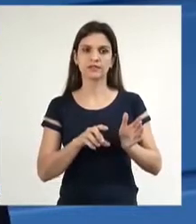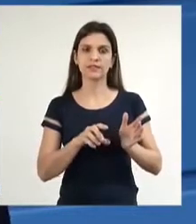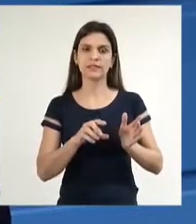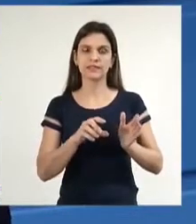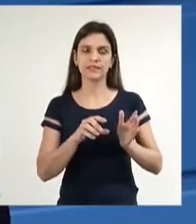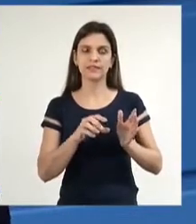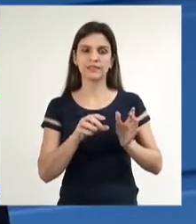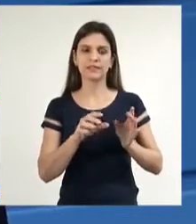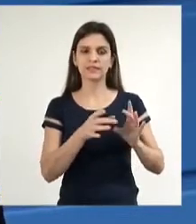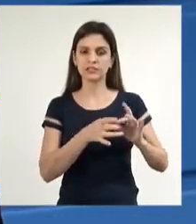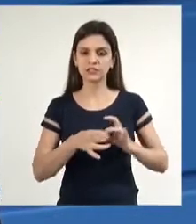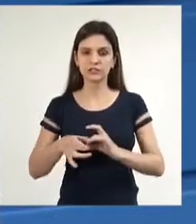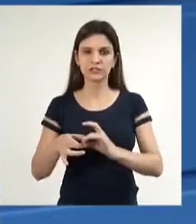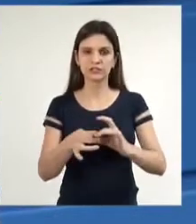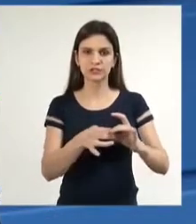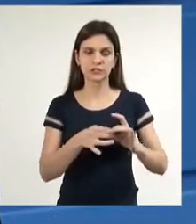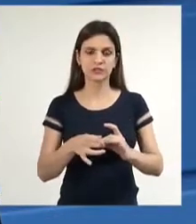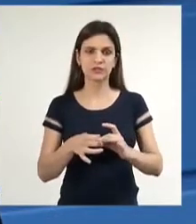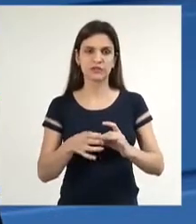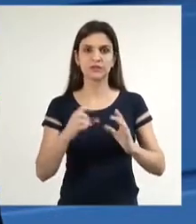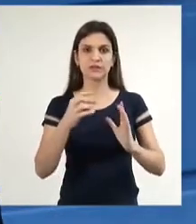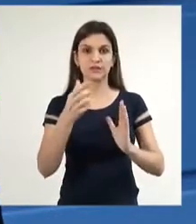carreira da perícia